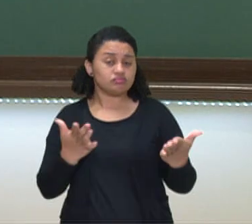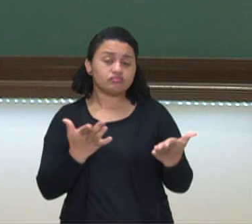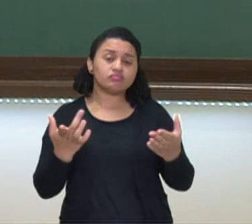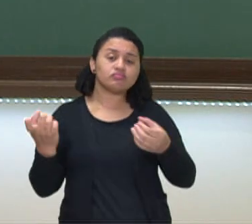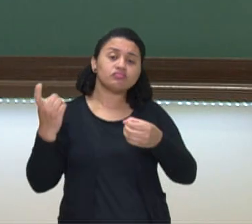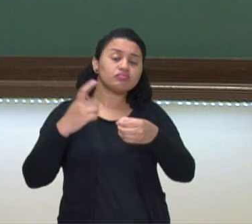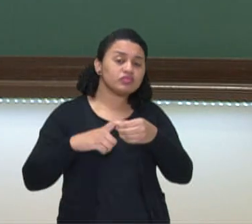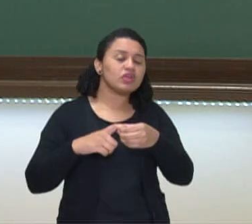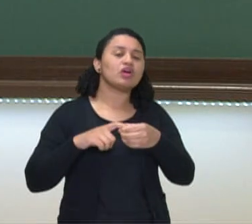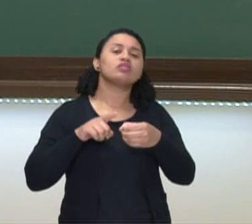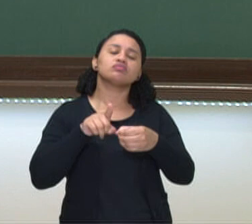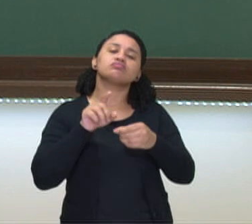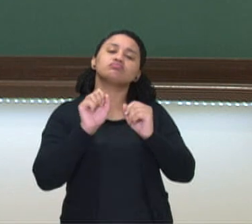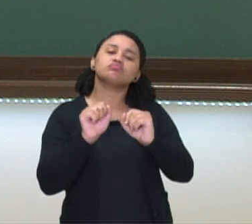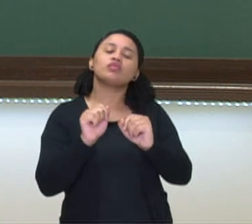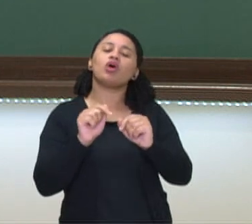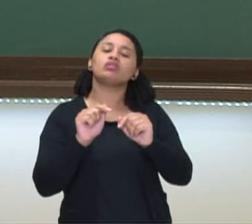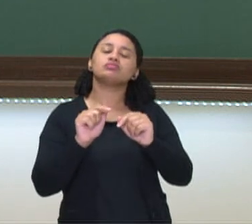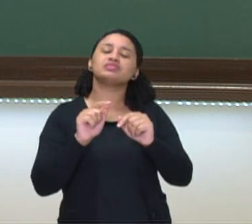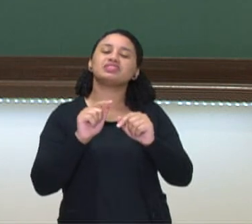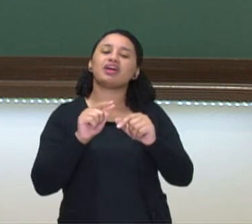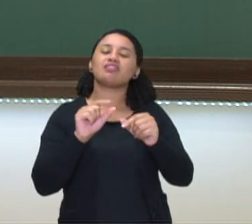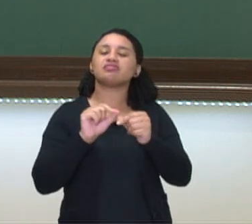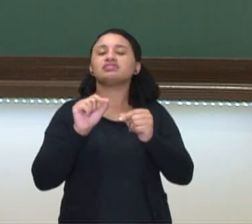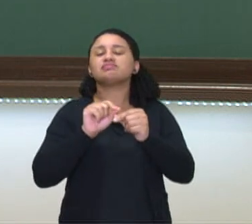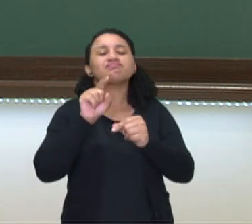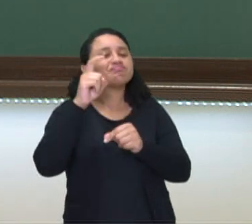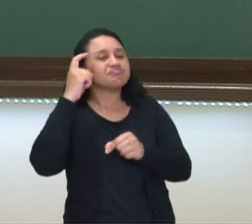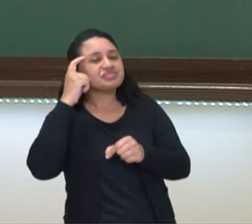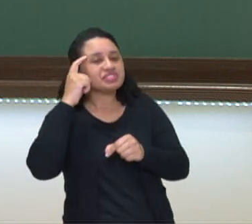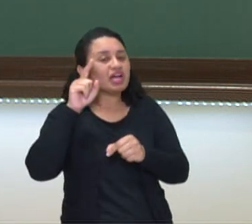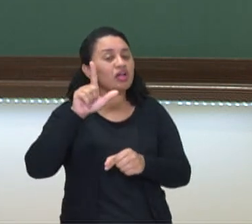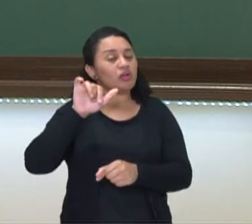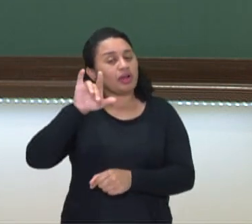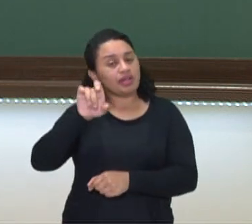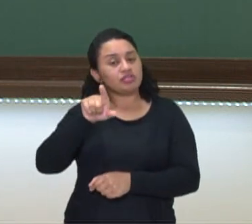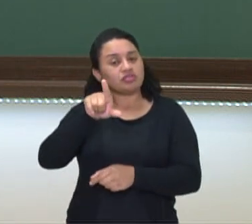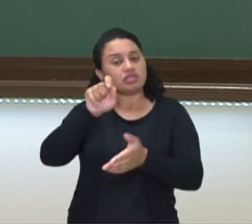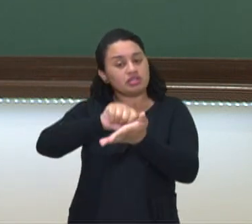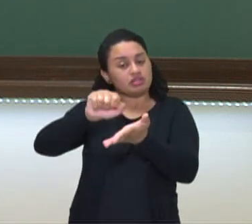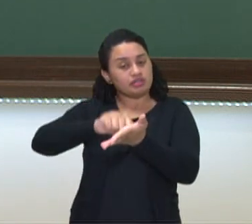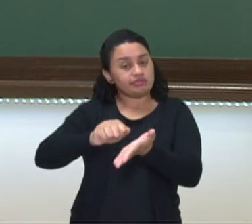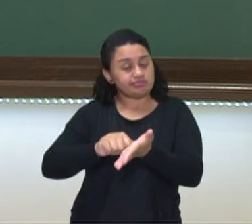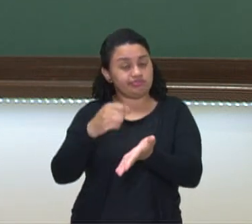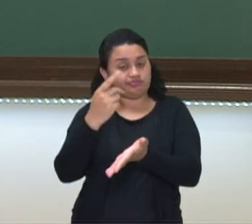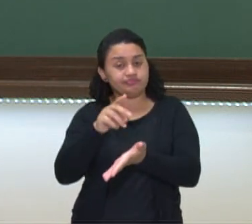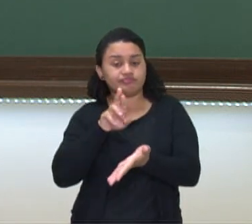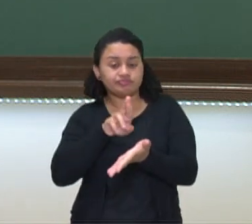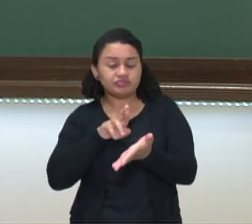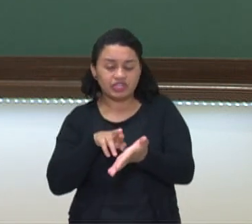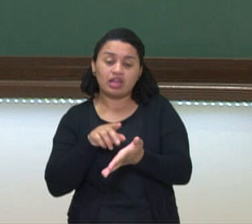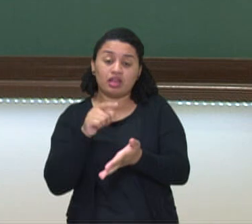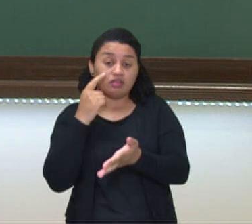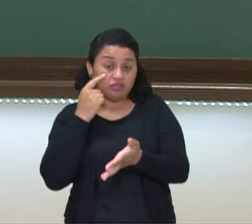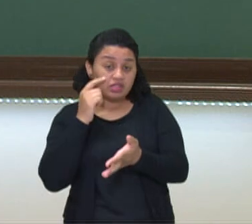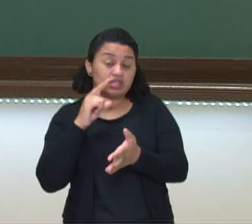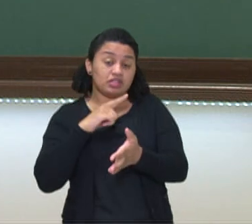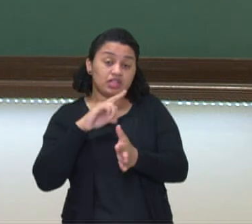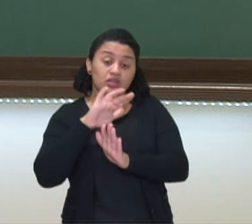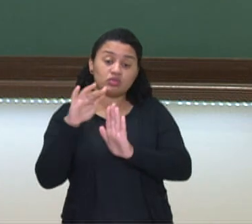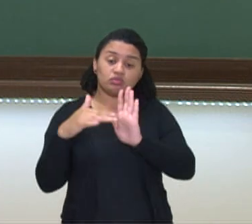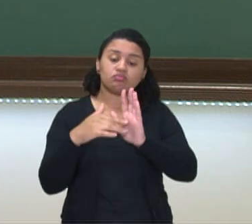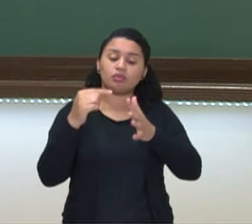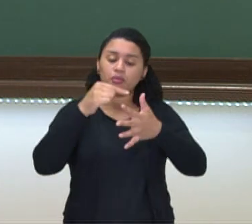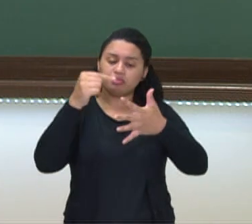Voltamos, você pode ainda ampliar, refletir sobre o lead que você acabou de escrever aí e ver se ele tem todos os elementos,